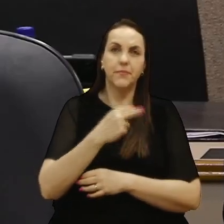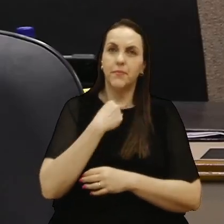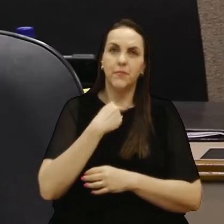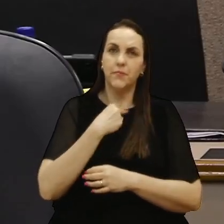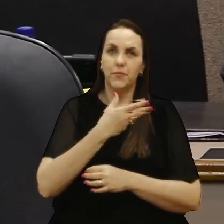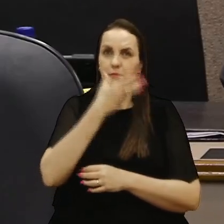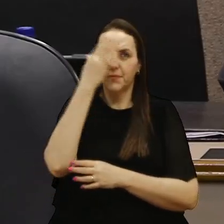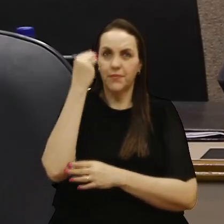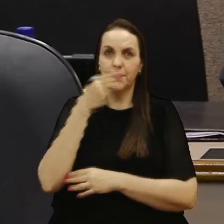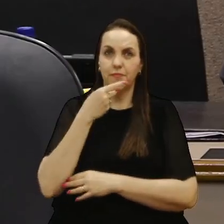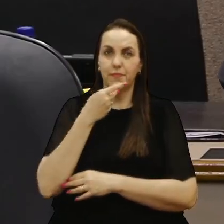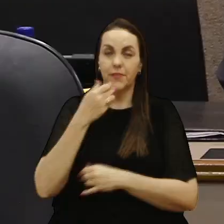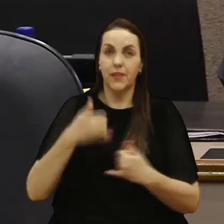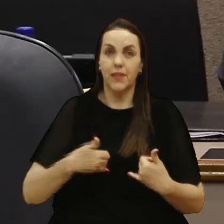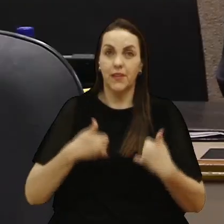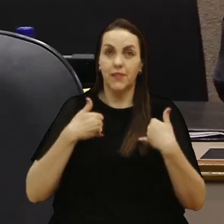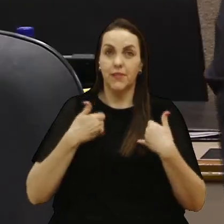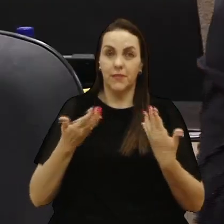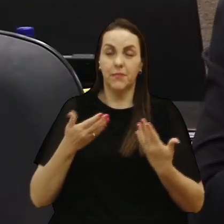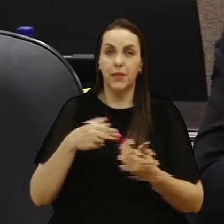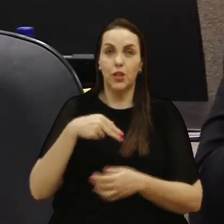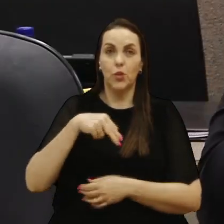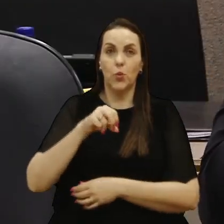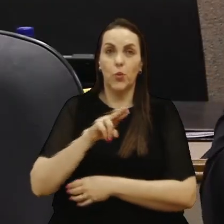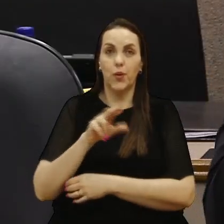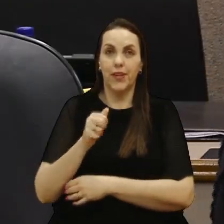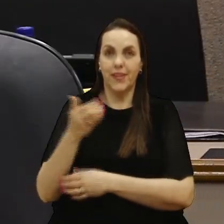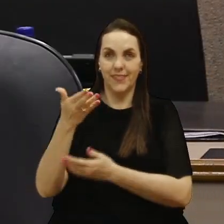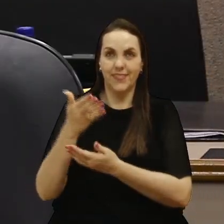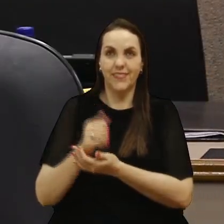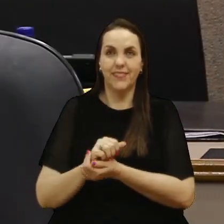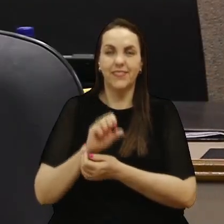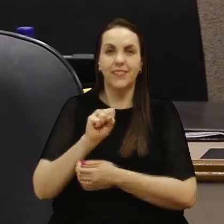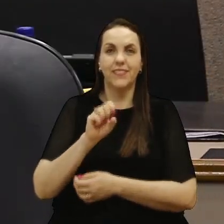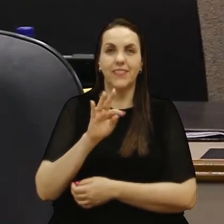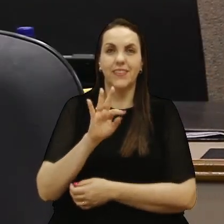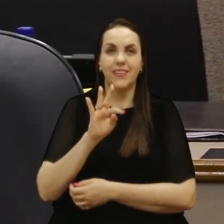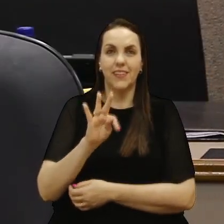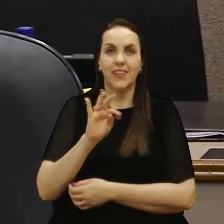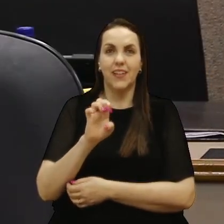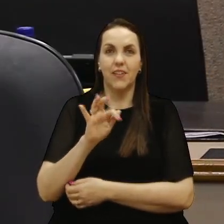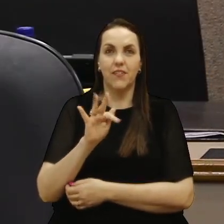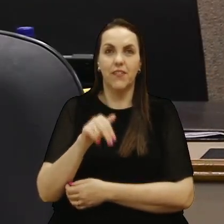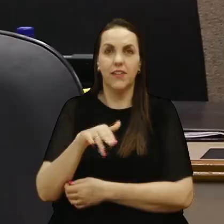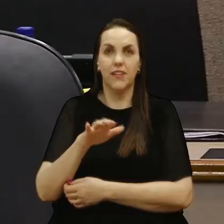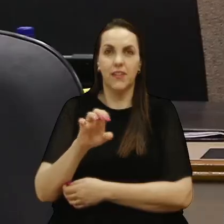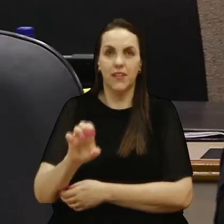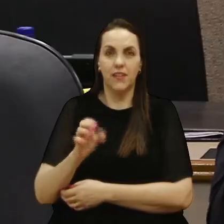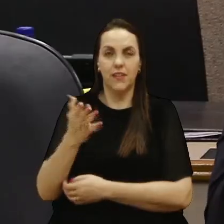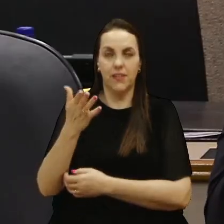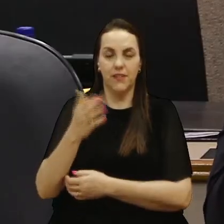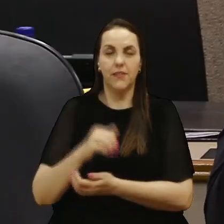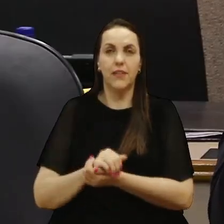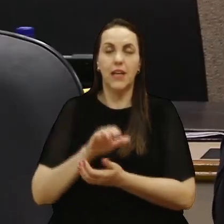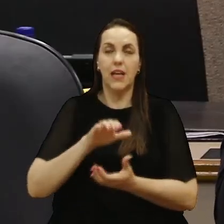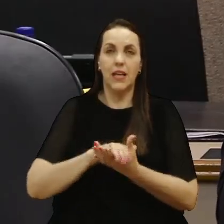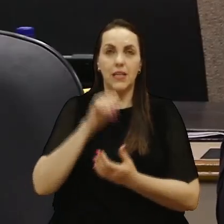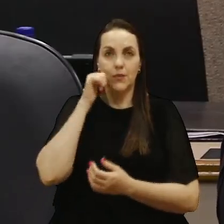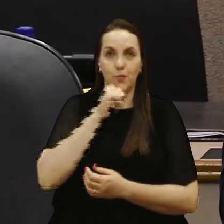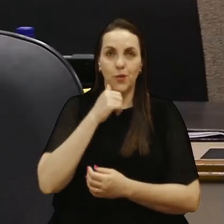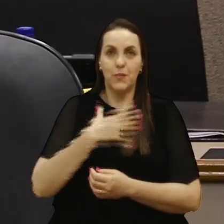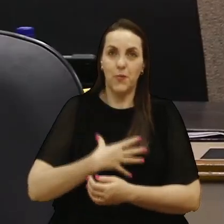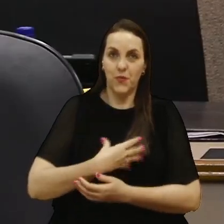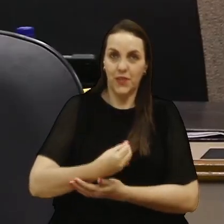sobre o aniversário da minha nora, minha norinha, Stephanie Skor, que está de aniversário hoje, esposa do meu filho, o